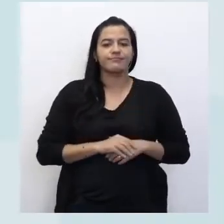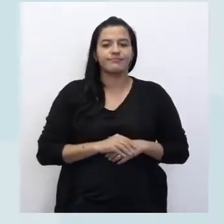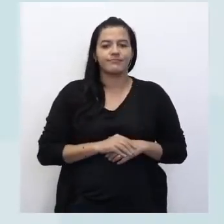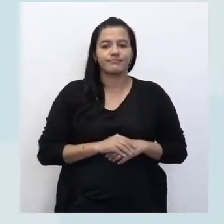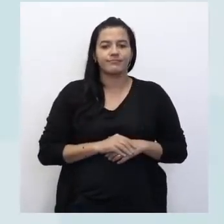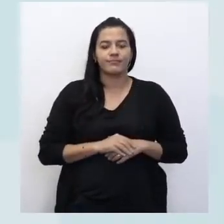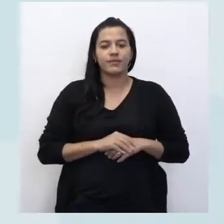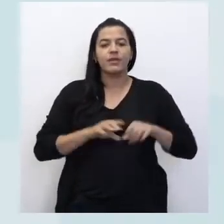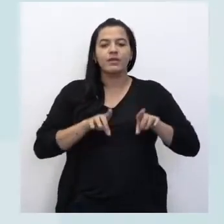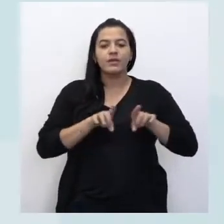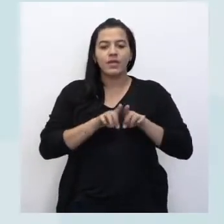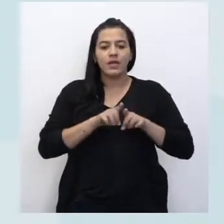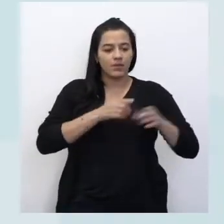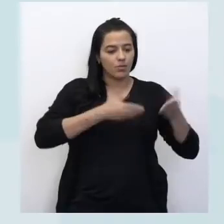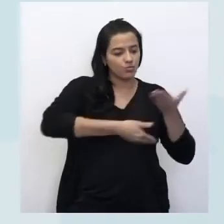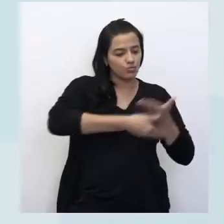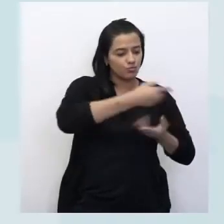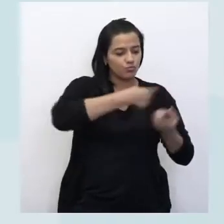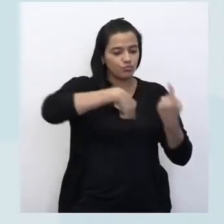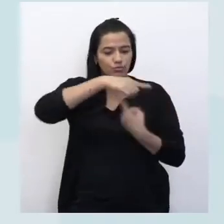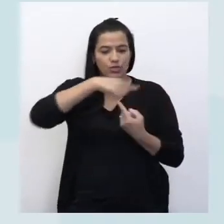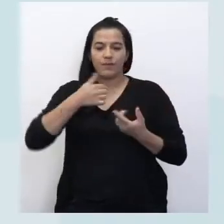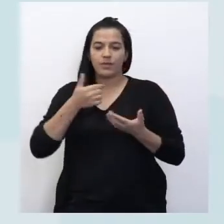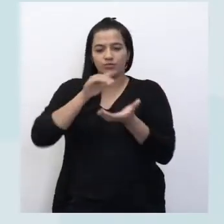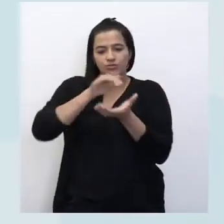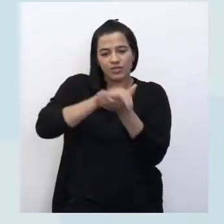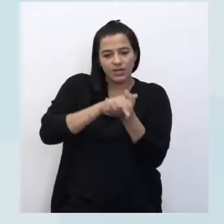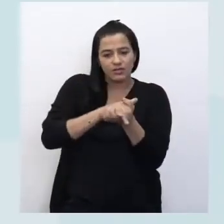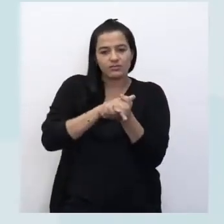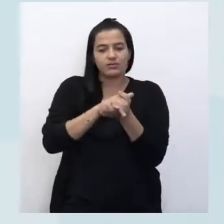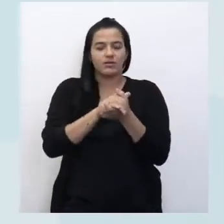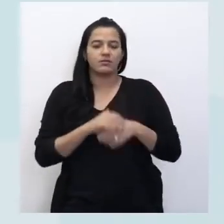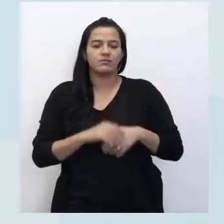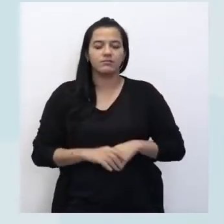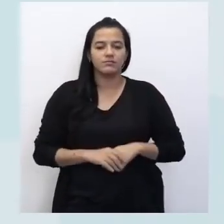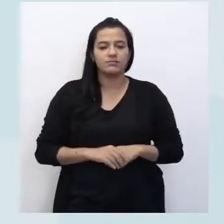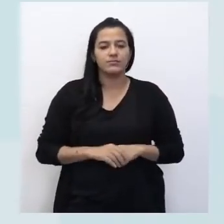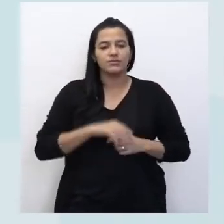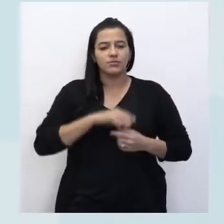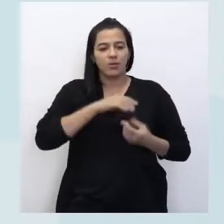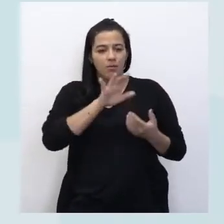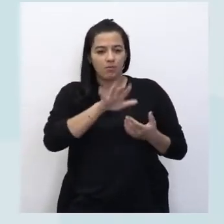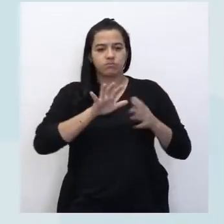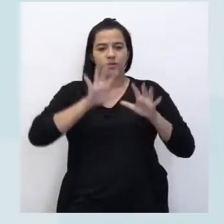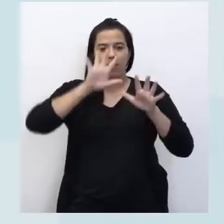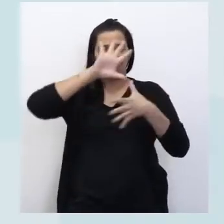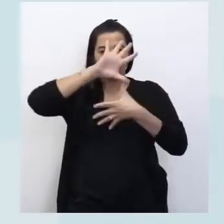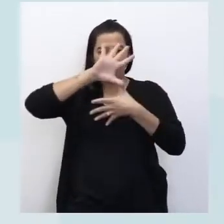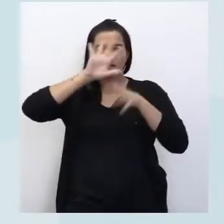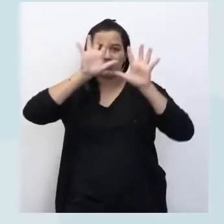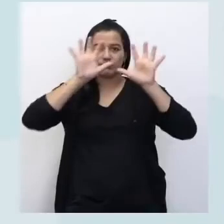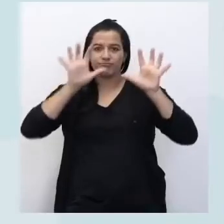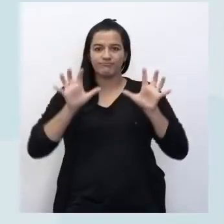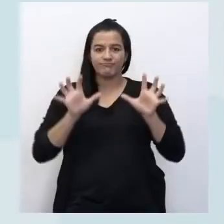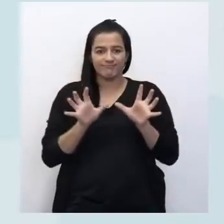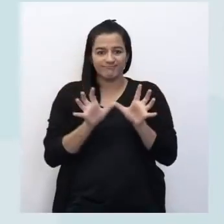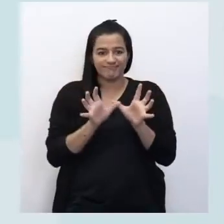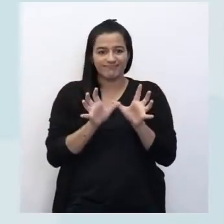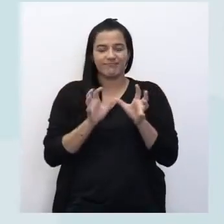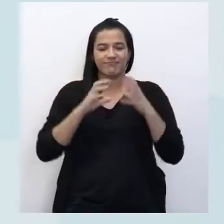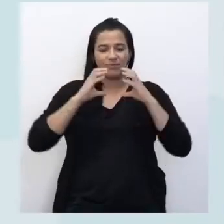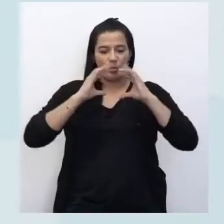os relacionamentos conjugais, enfim. Então, eles fizeram aí esse mapa que é até bem detalhado,